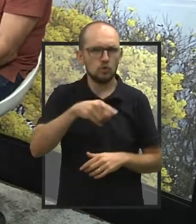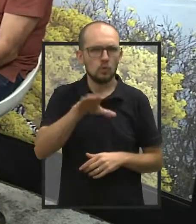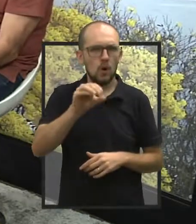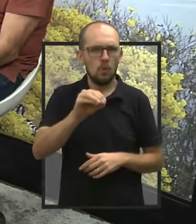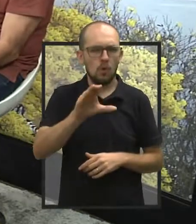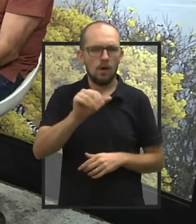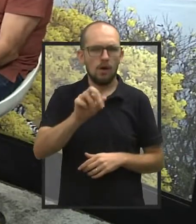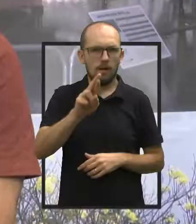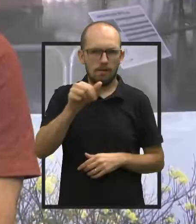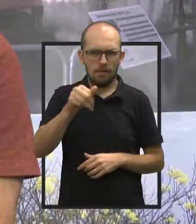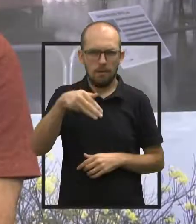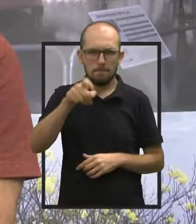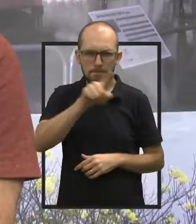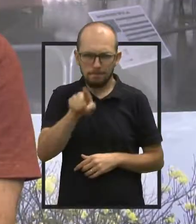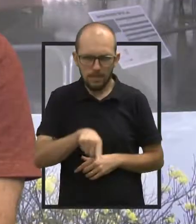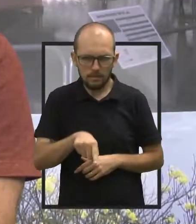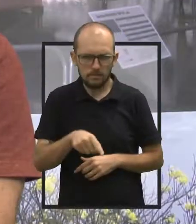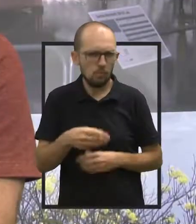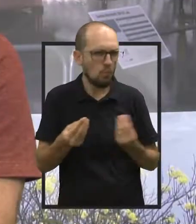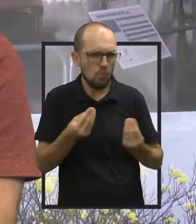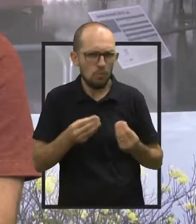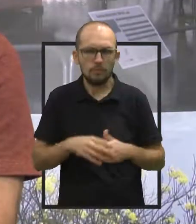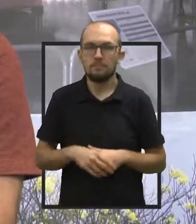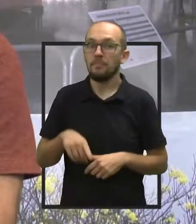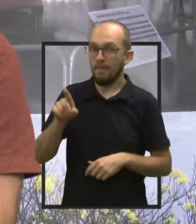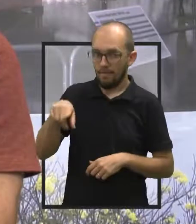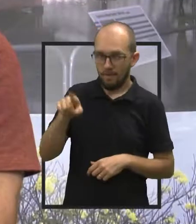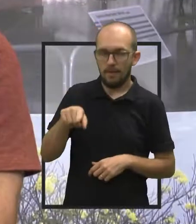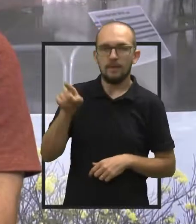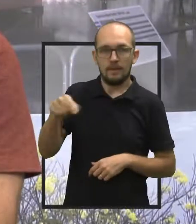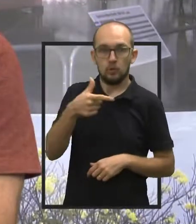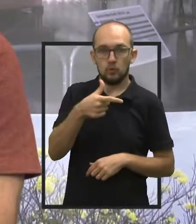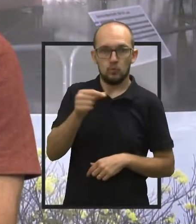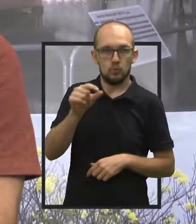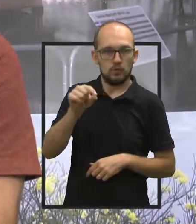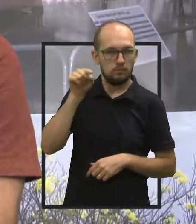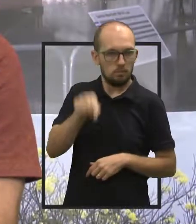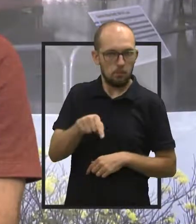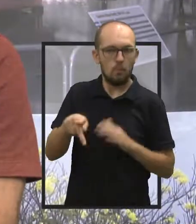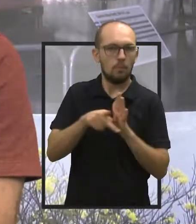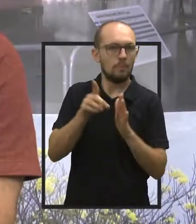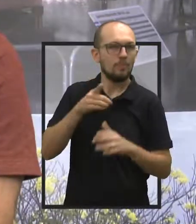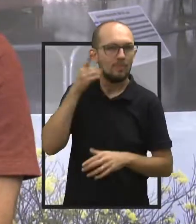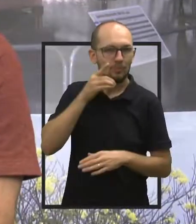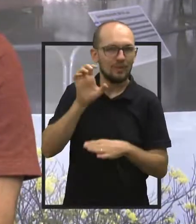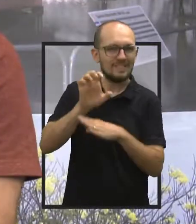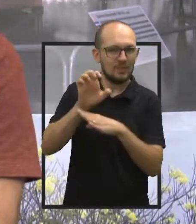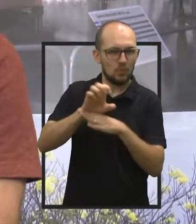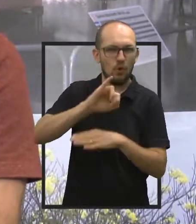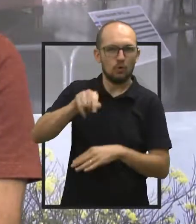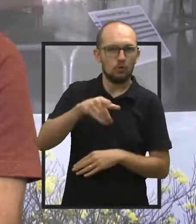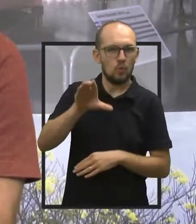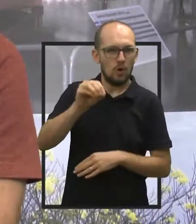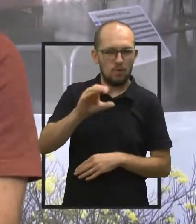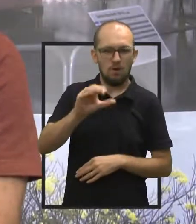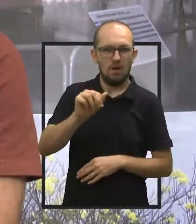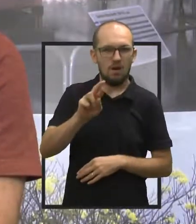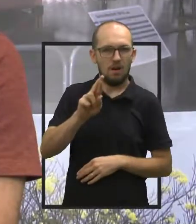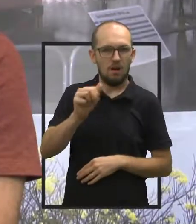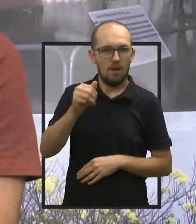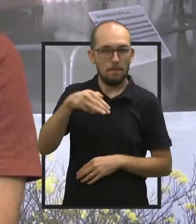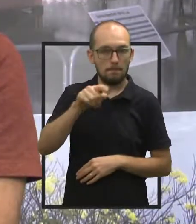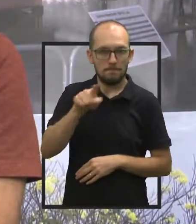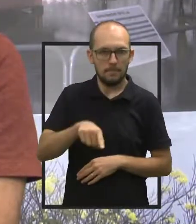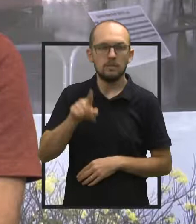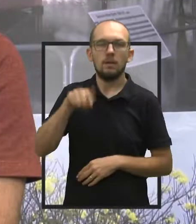Sim, é R$200 mil do deputado João Caramês, deputado estadual João Caramês, né, que é para custeio também.